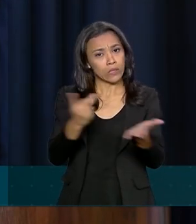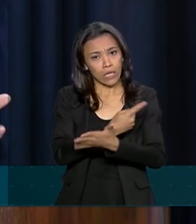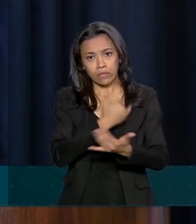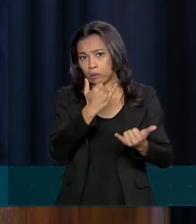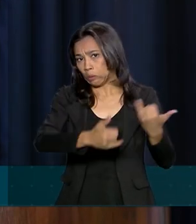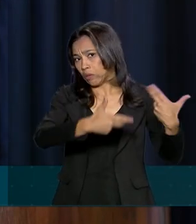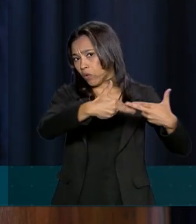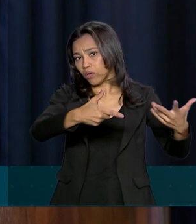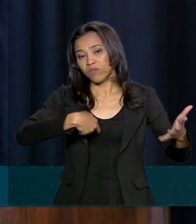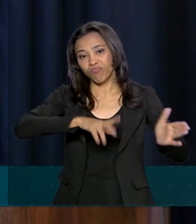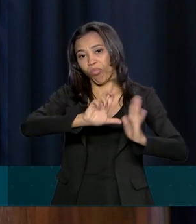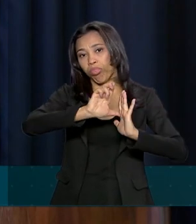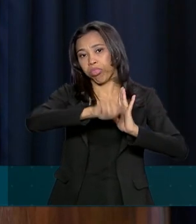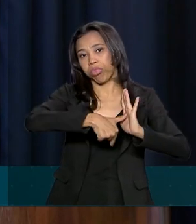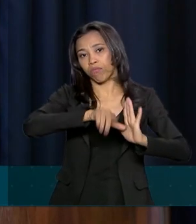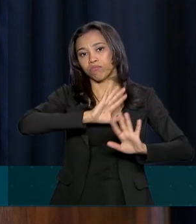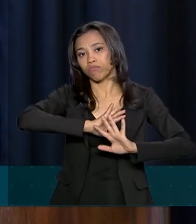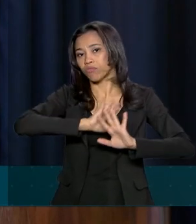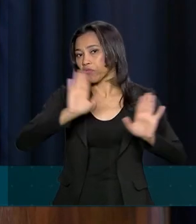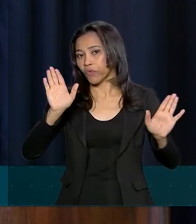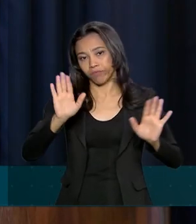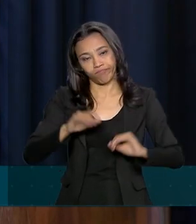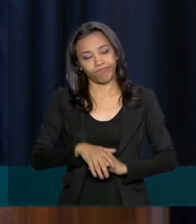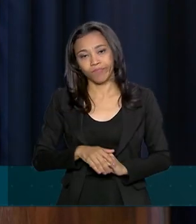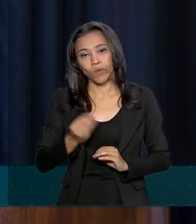alguma coisa, é tarde para a gente tomar